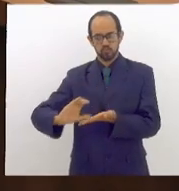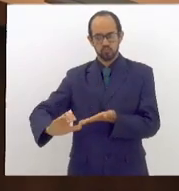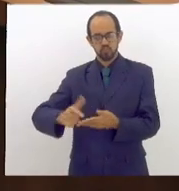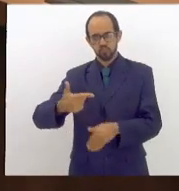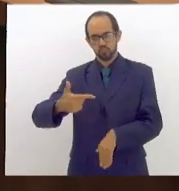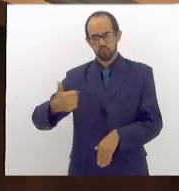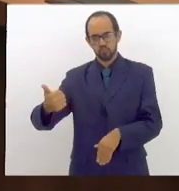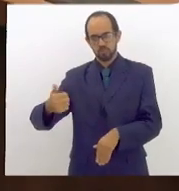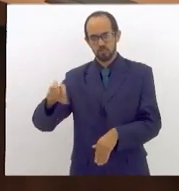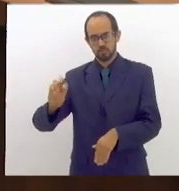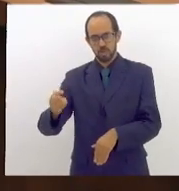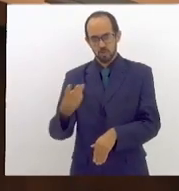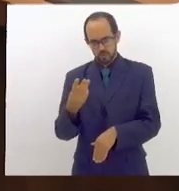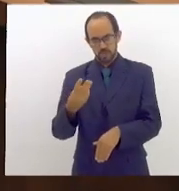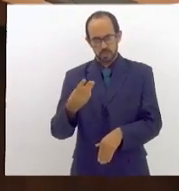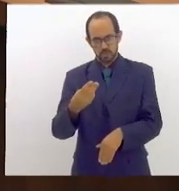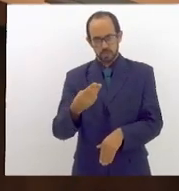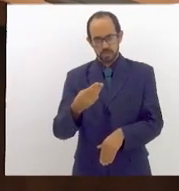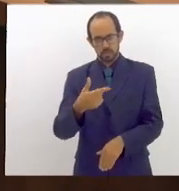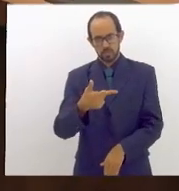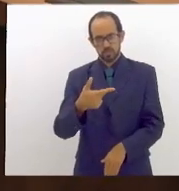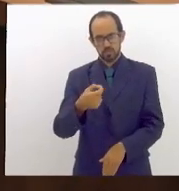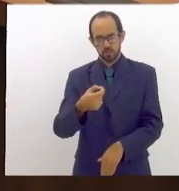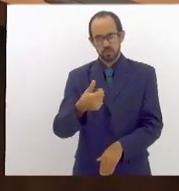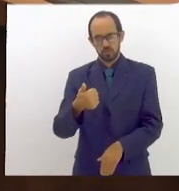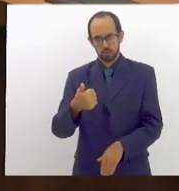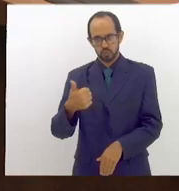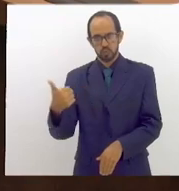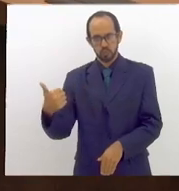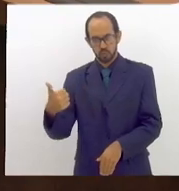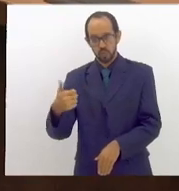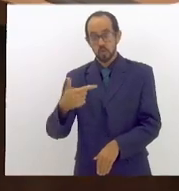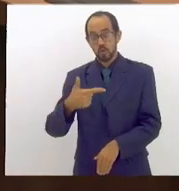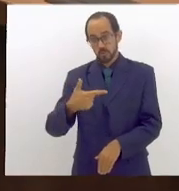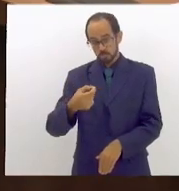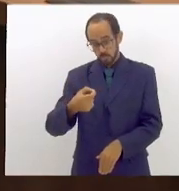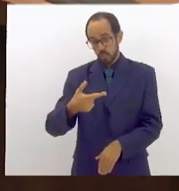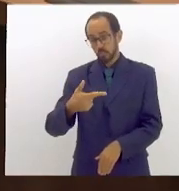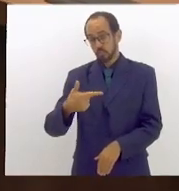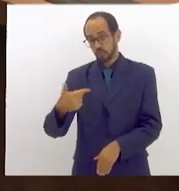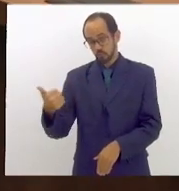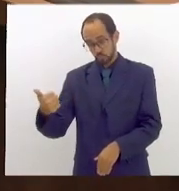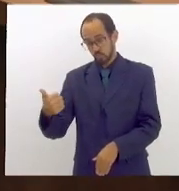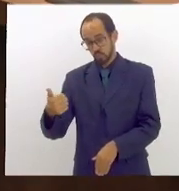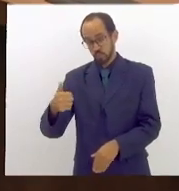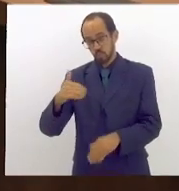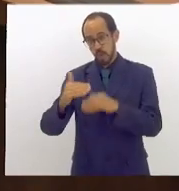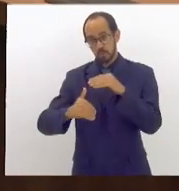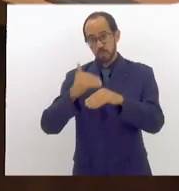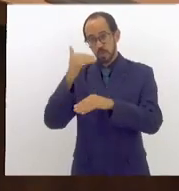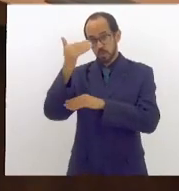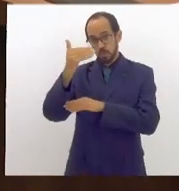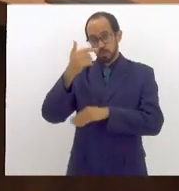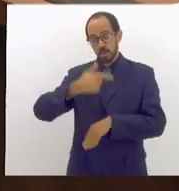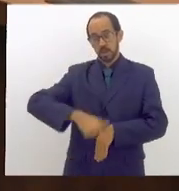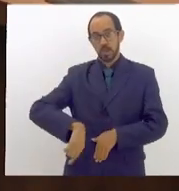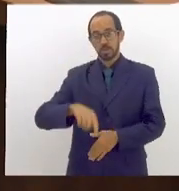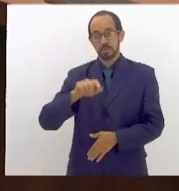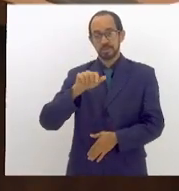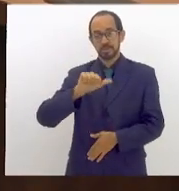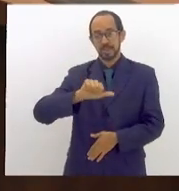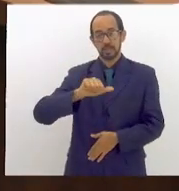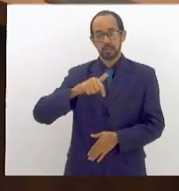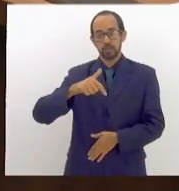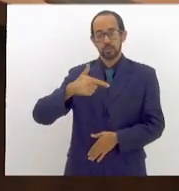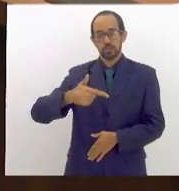milhões em 2021 que é o objeto dessa conta saltou para o montante de